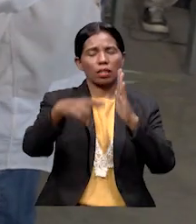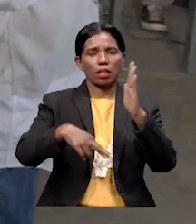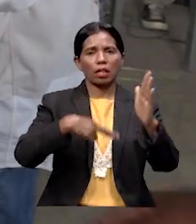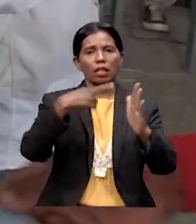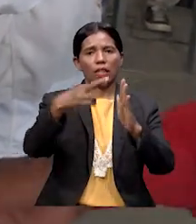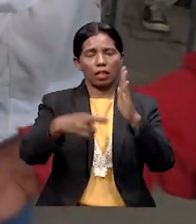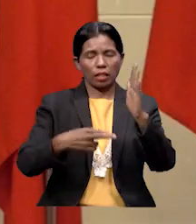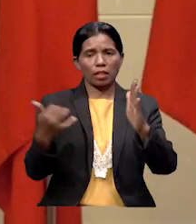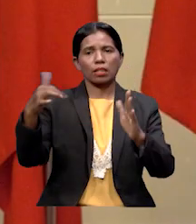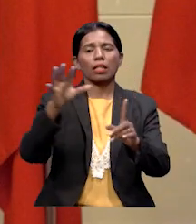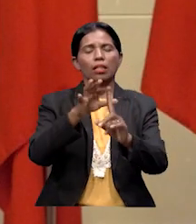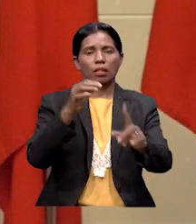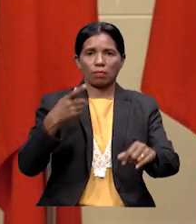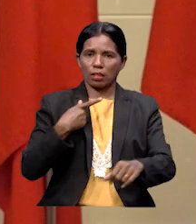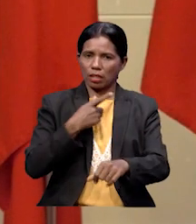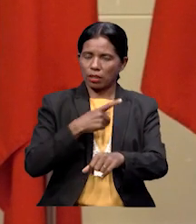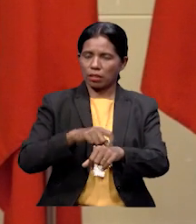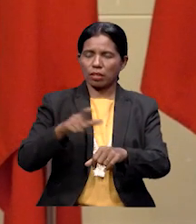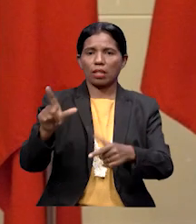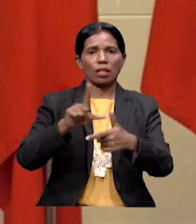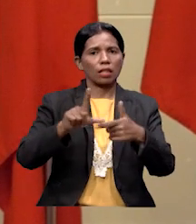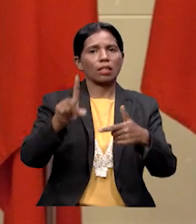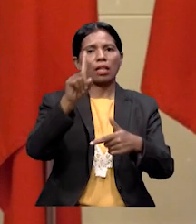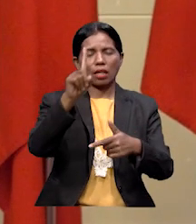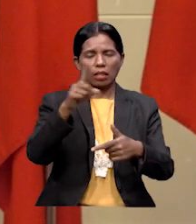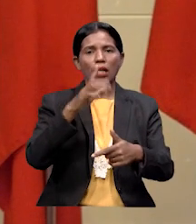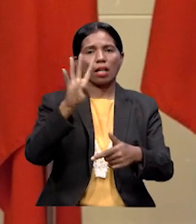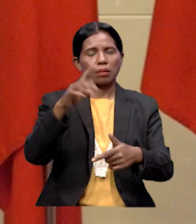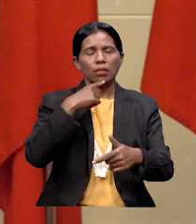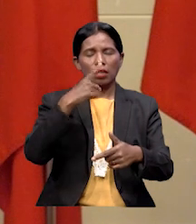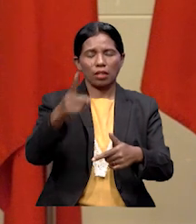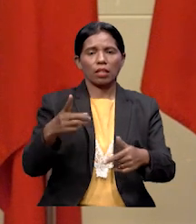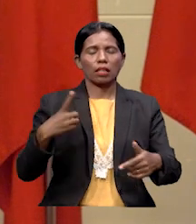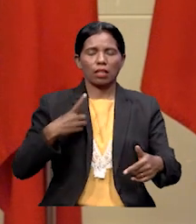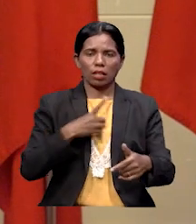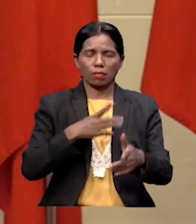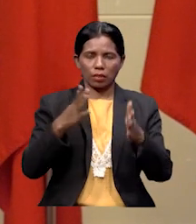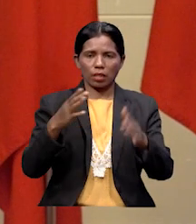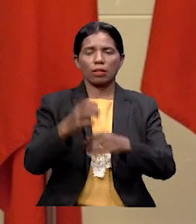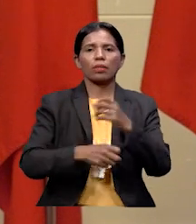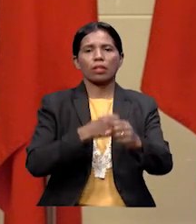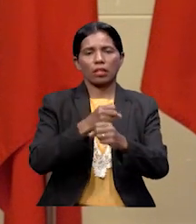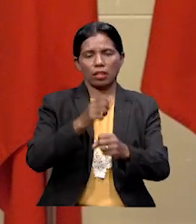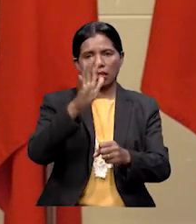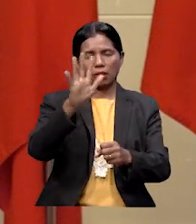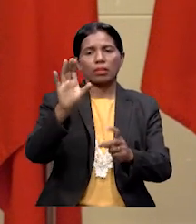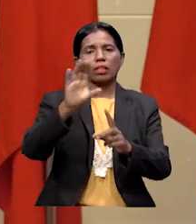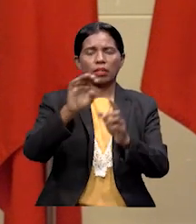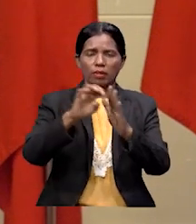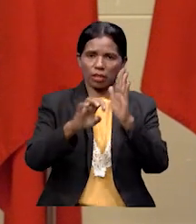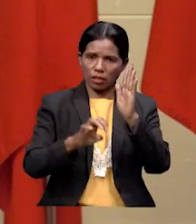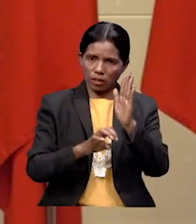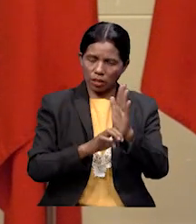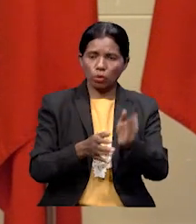sira e eleição parlamentar, no a linha hatmos hateten, mandato deputado sira Niantina Lima, também é se festado, usa